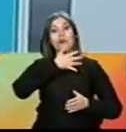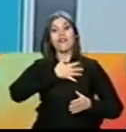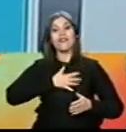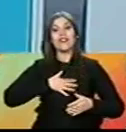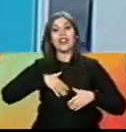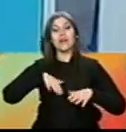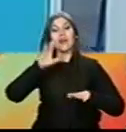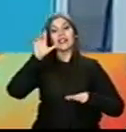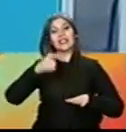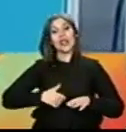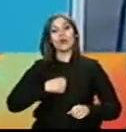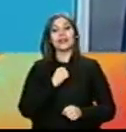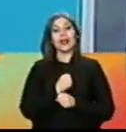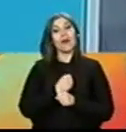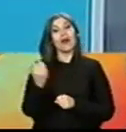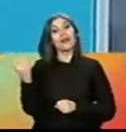o atleta.